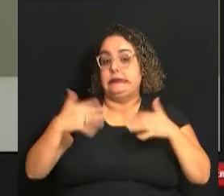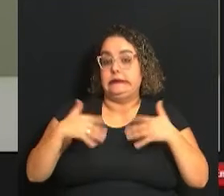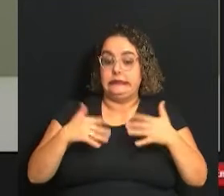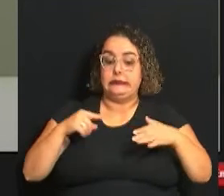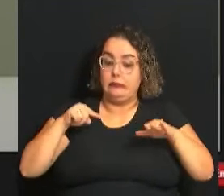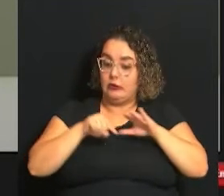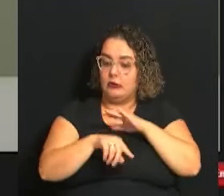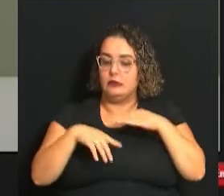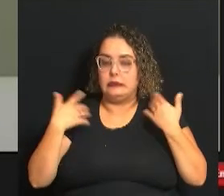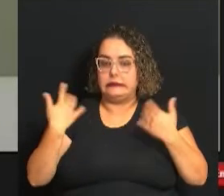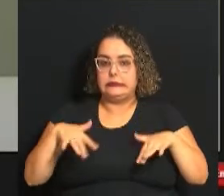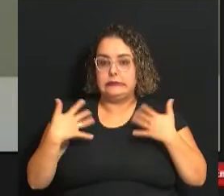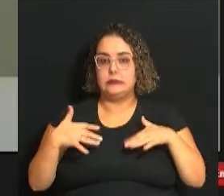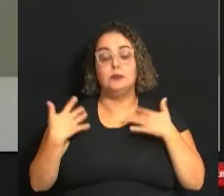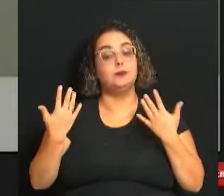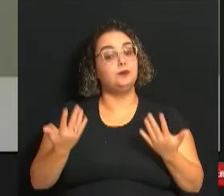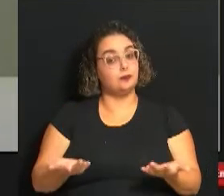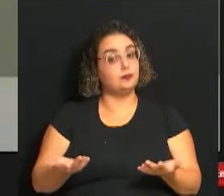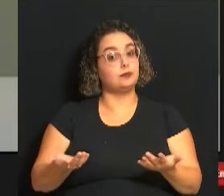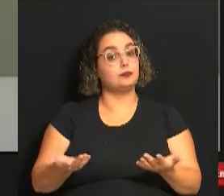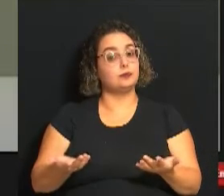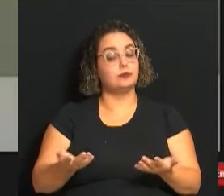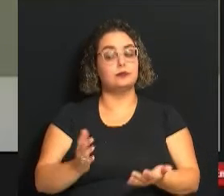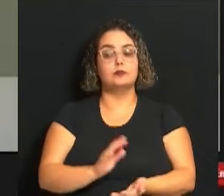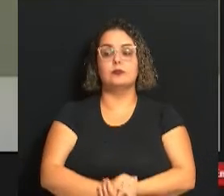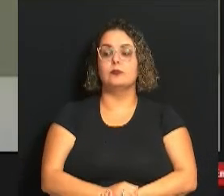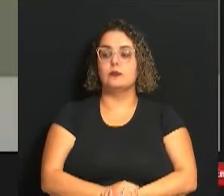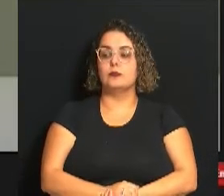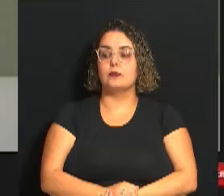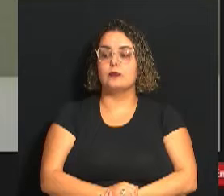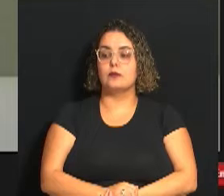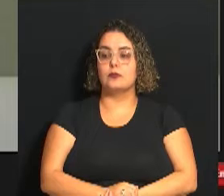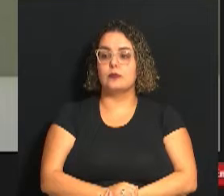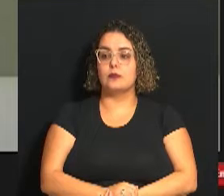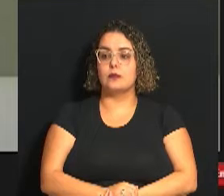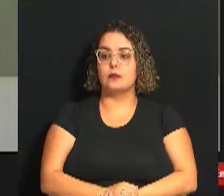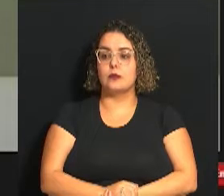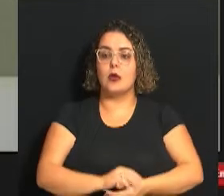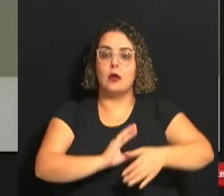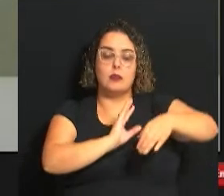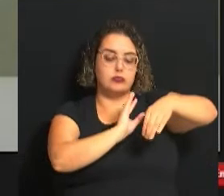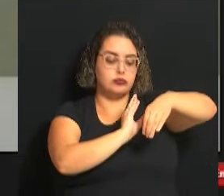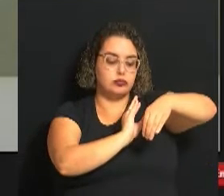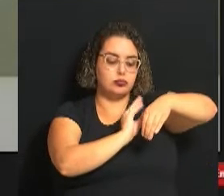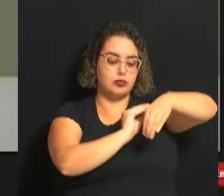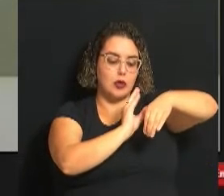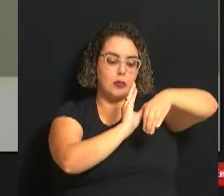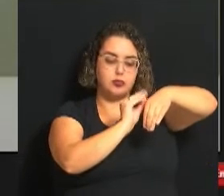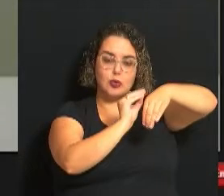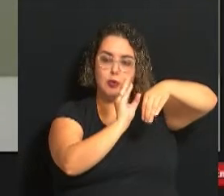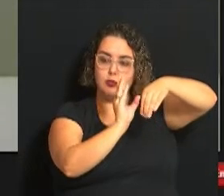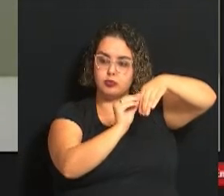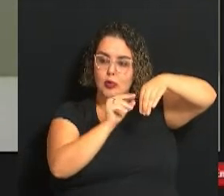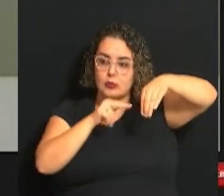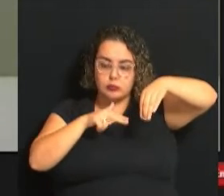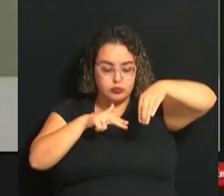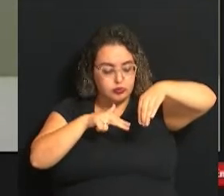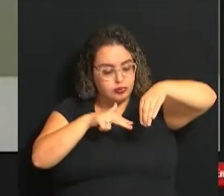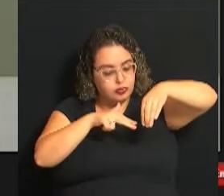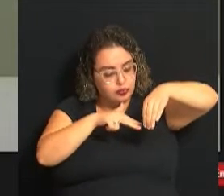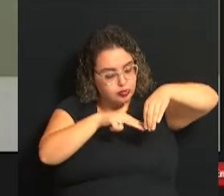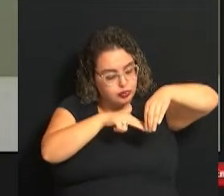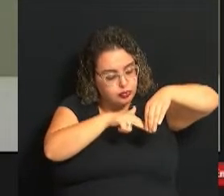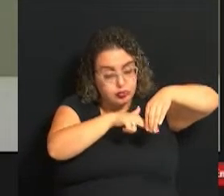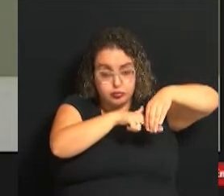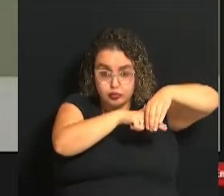intensos e com a ressonância magnética, que é o exame mais importante para o